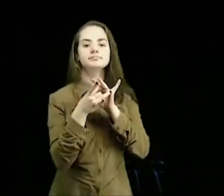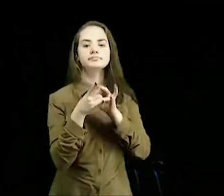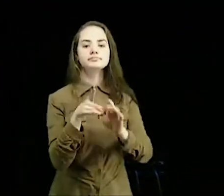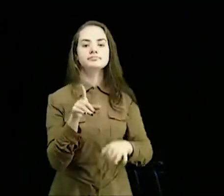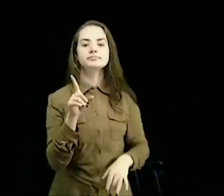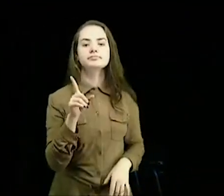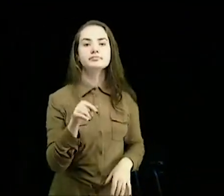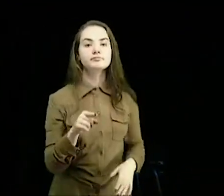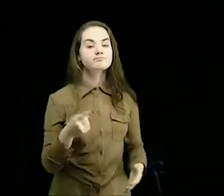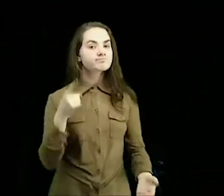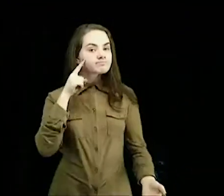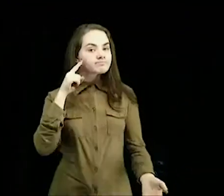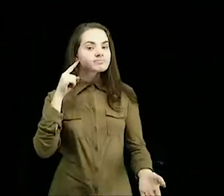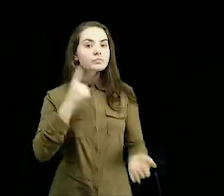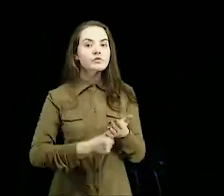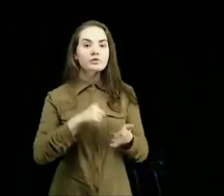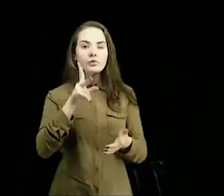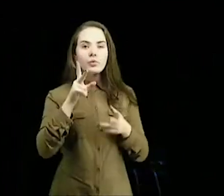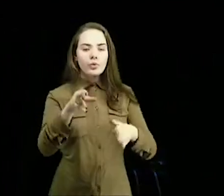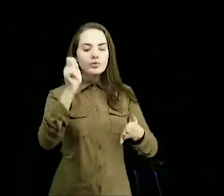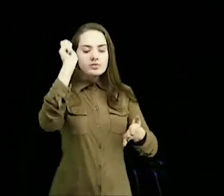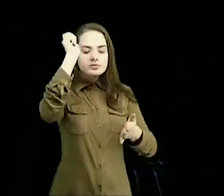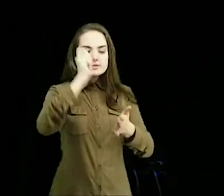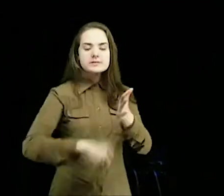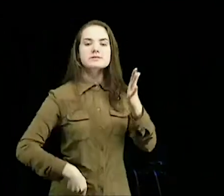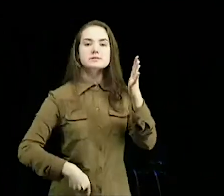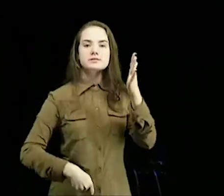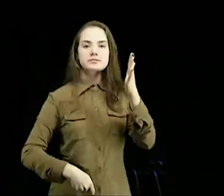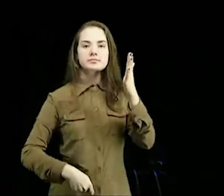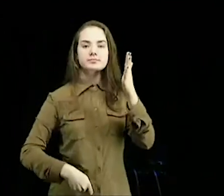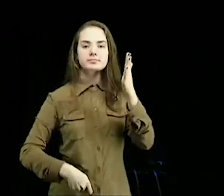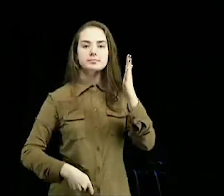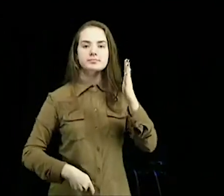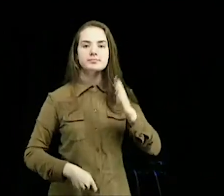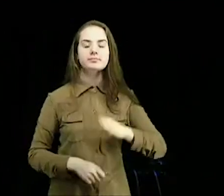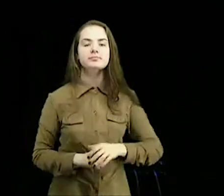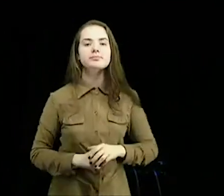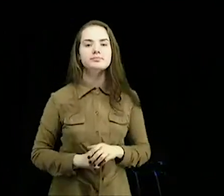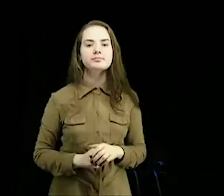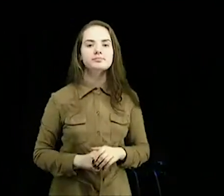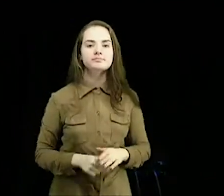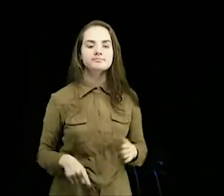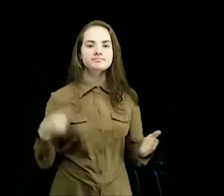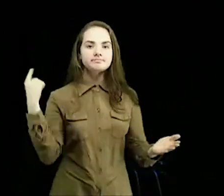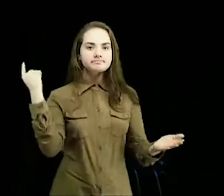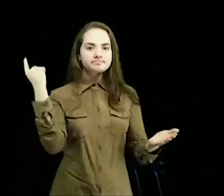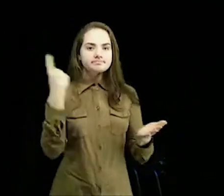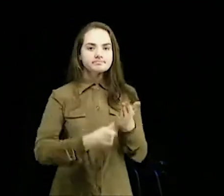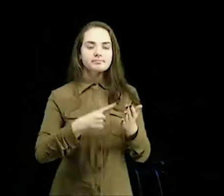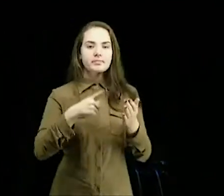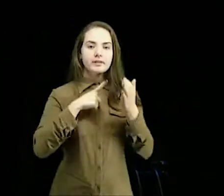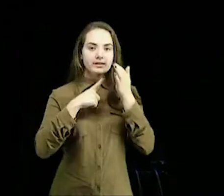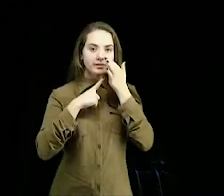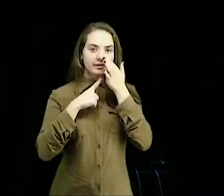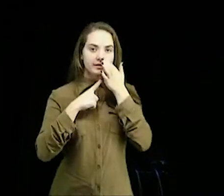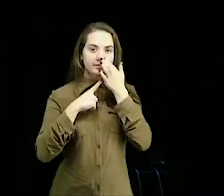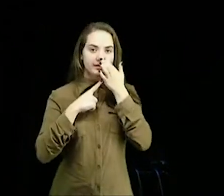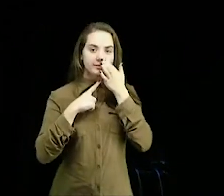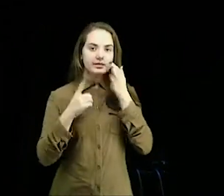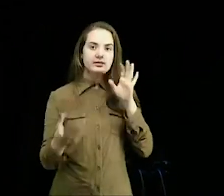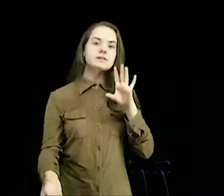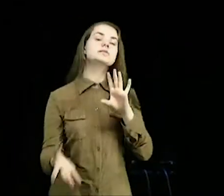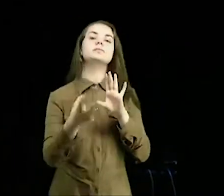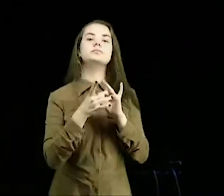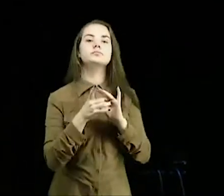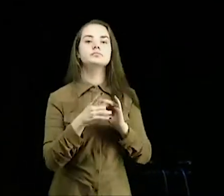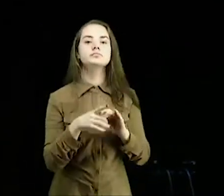um acordo que você assina? O pacto, ele tem uma ligação que te junta. Até a